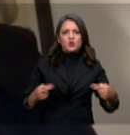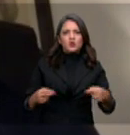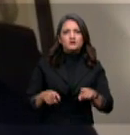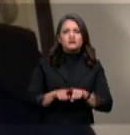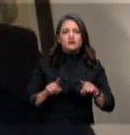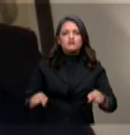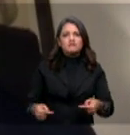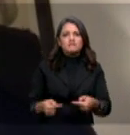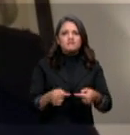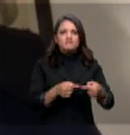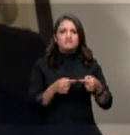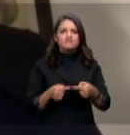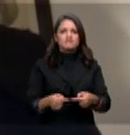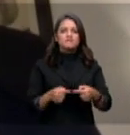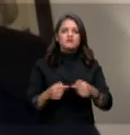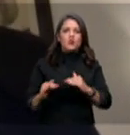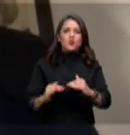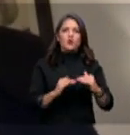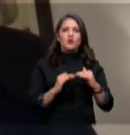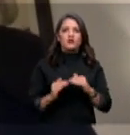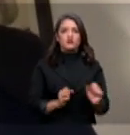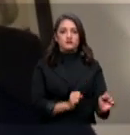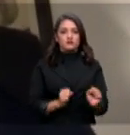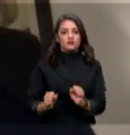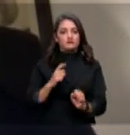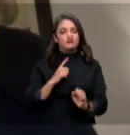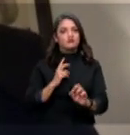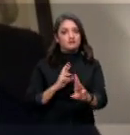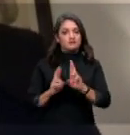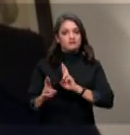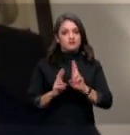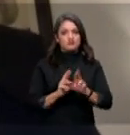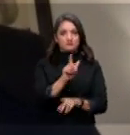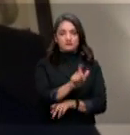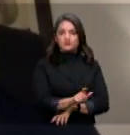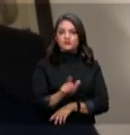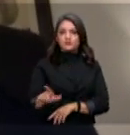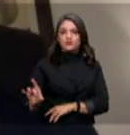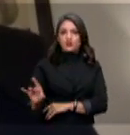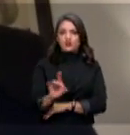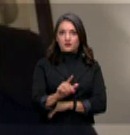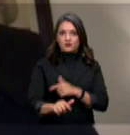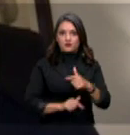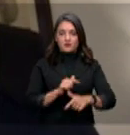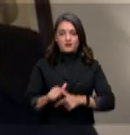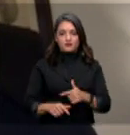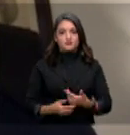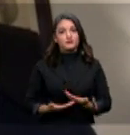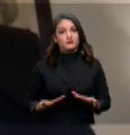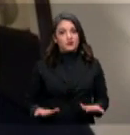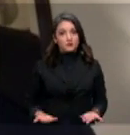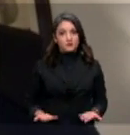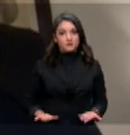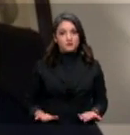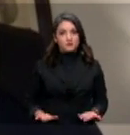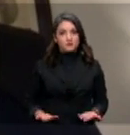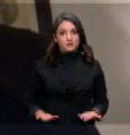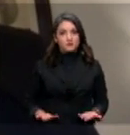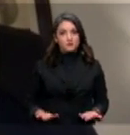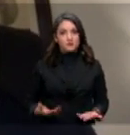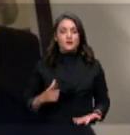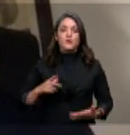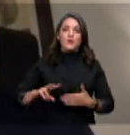assimetria de poderes presente nas relações individuais de trabalho, o que enseja como consequência